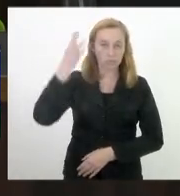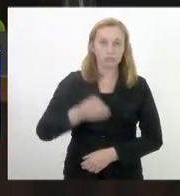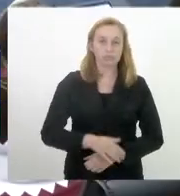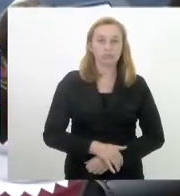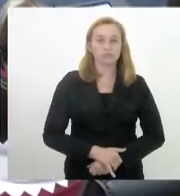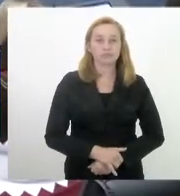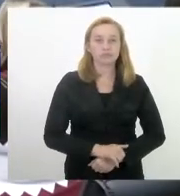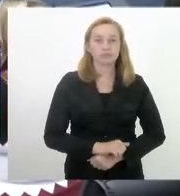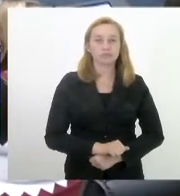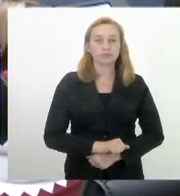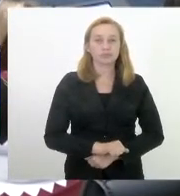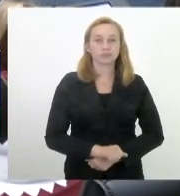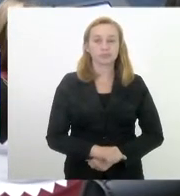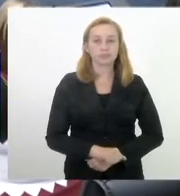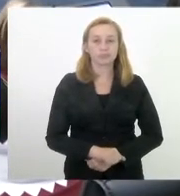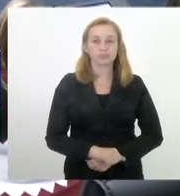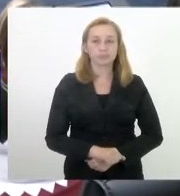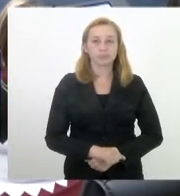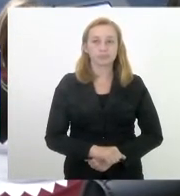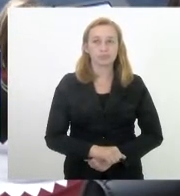Pacheco.